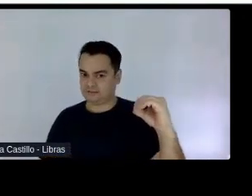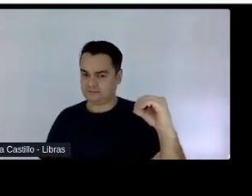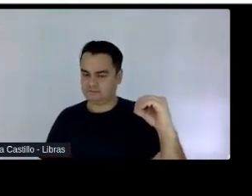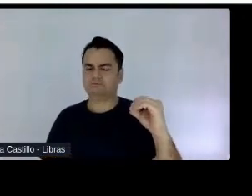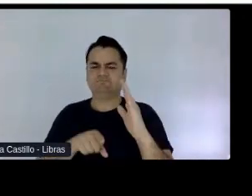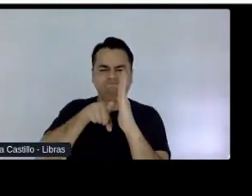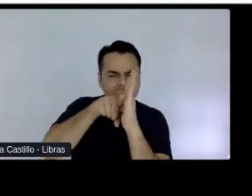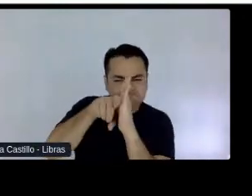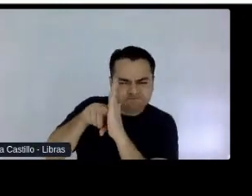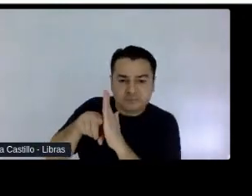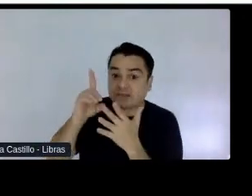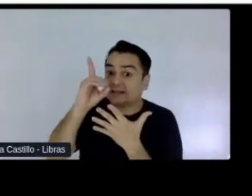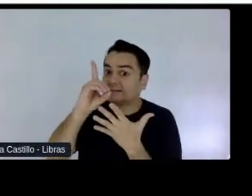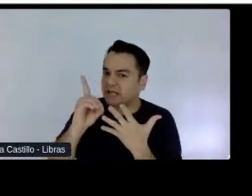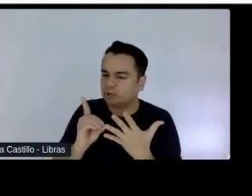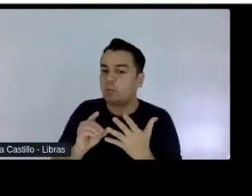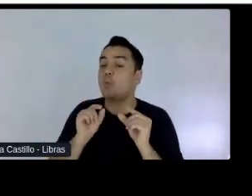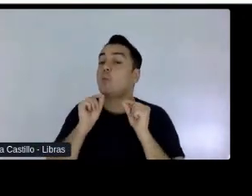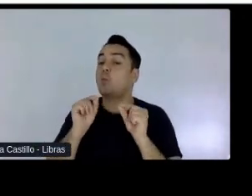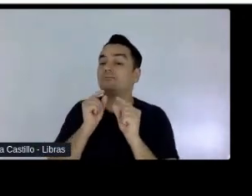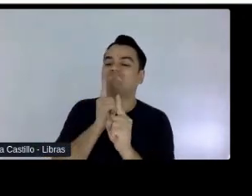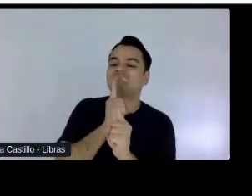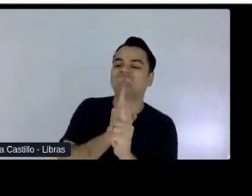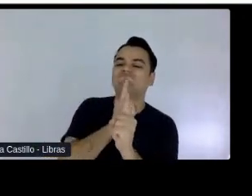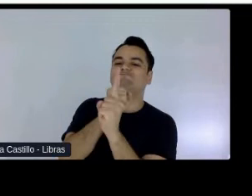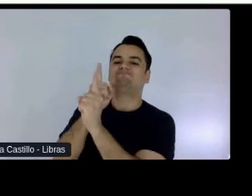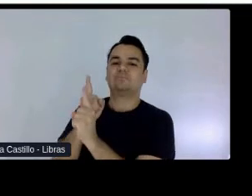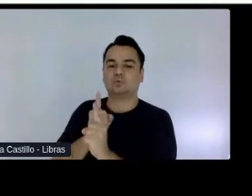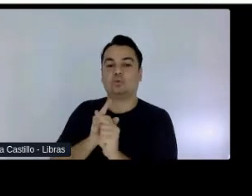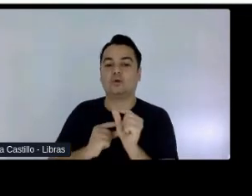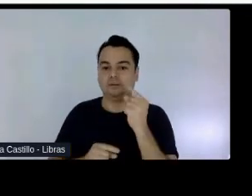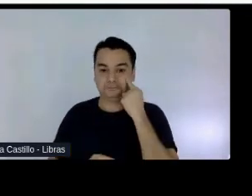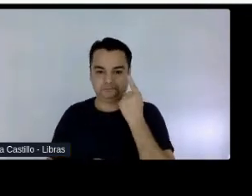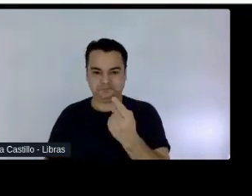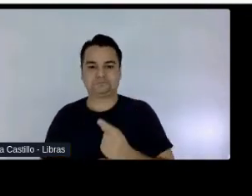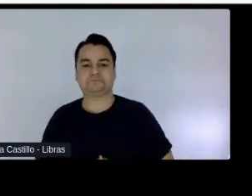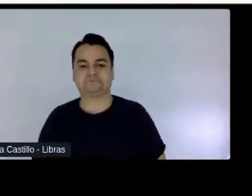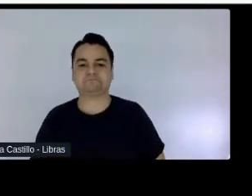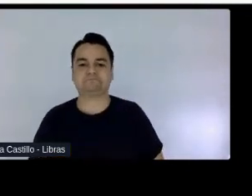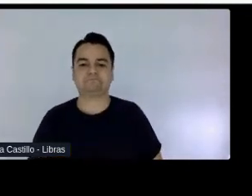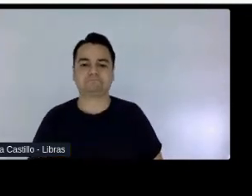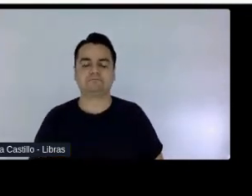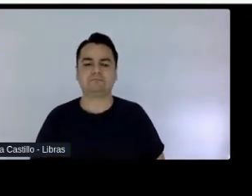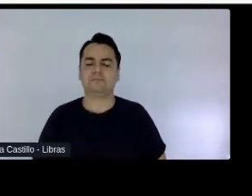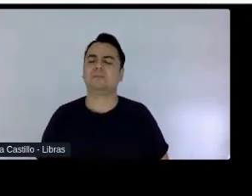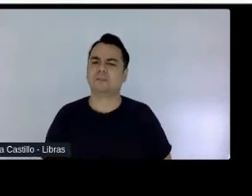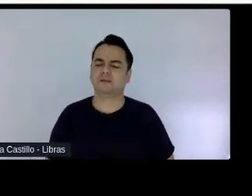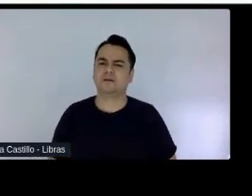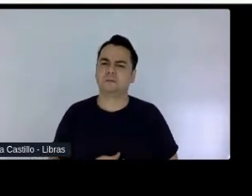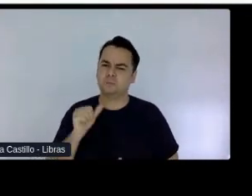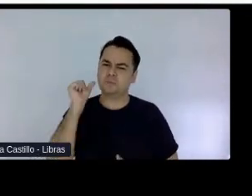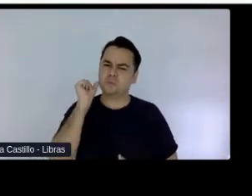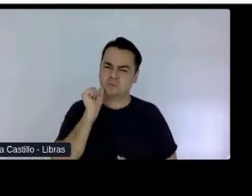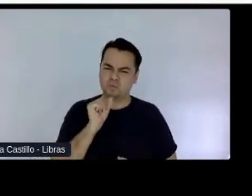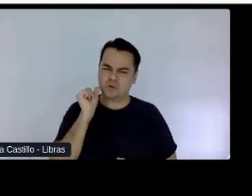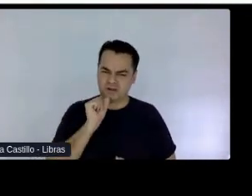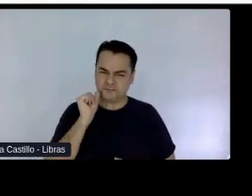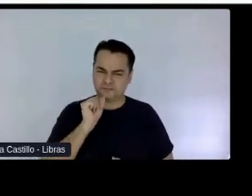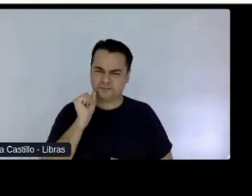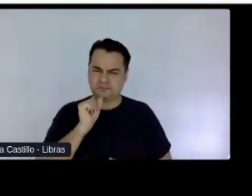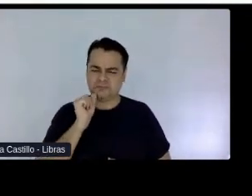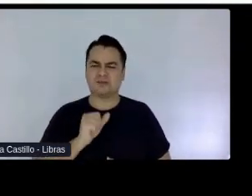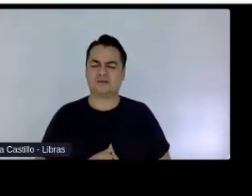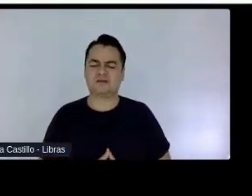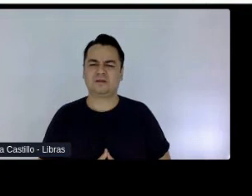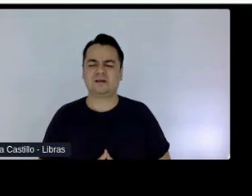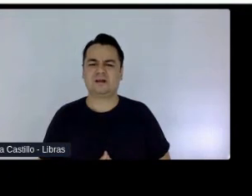análise, que é bem interessante? A gente consegue tirar, por exemplo, a distribuição de cargos, né? Então, quando a gente olha para mulheres, a gente está